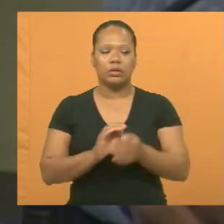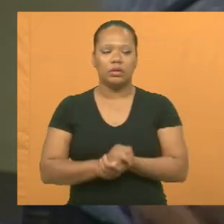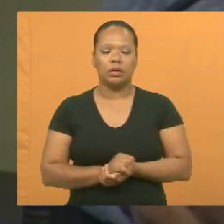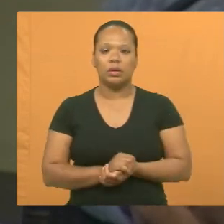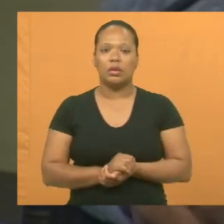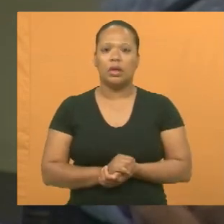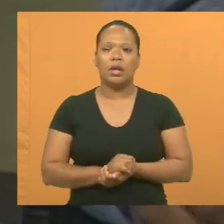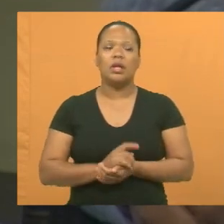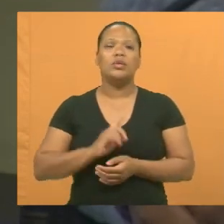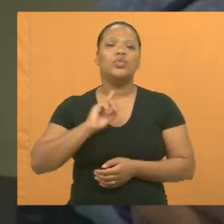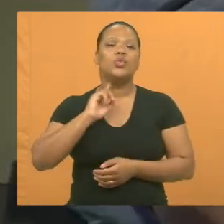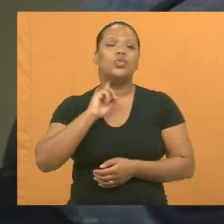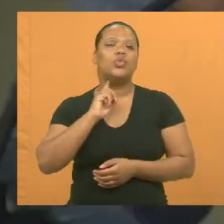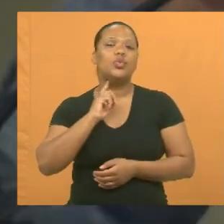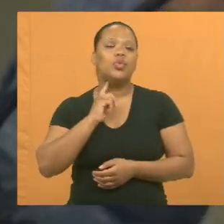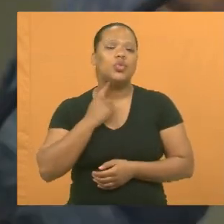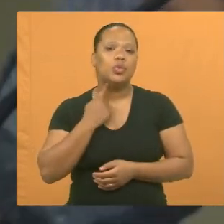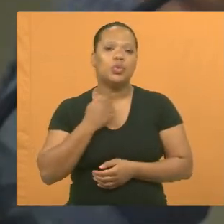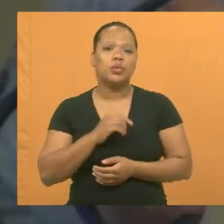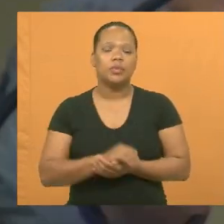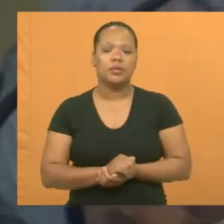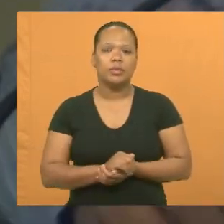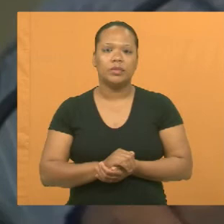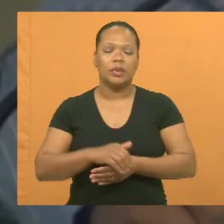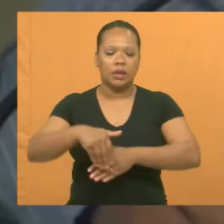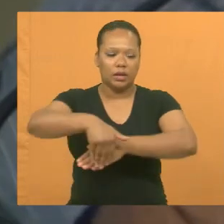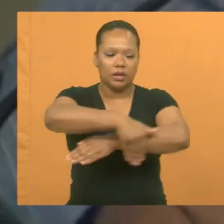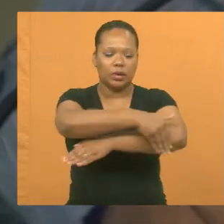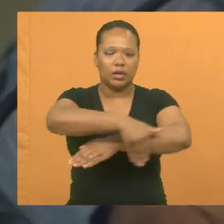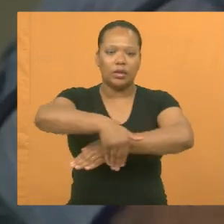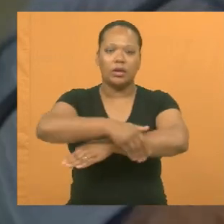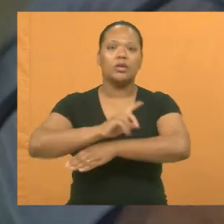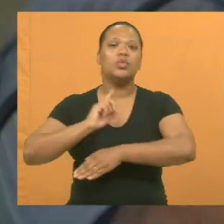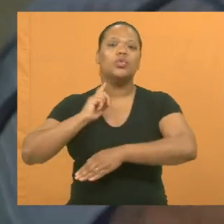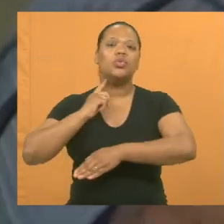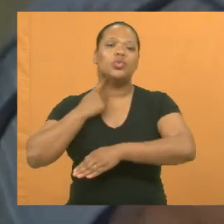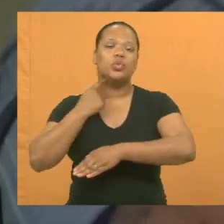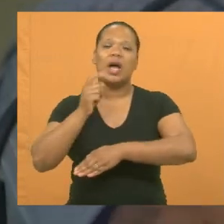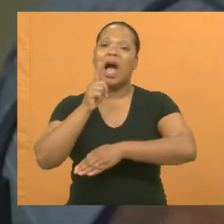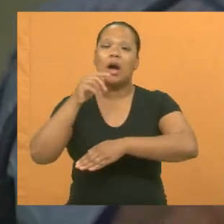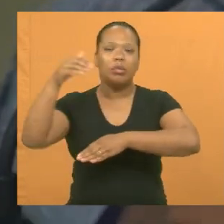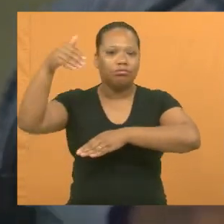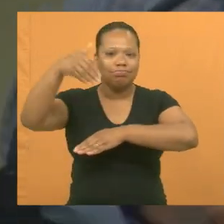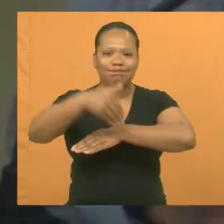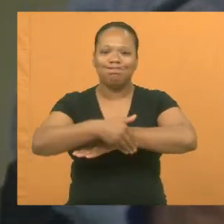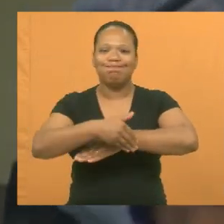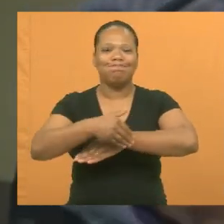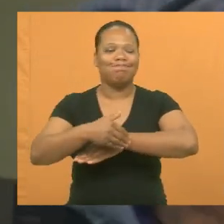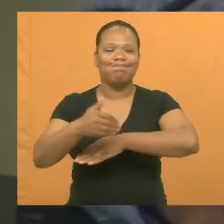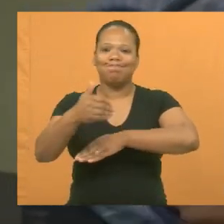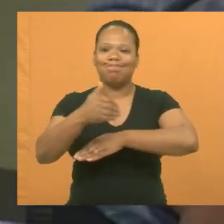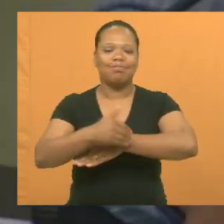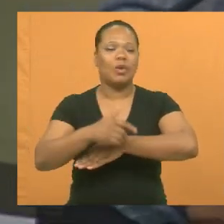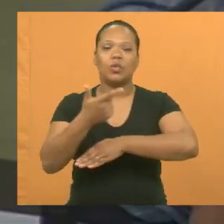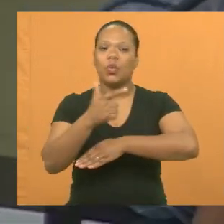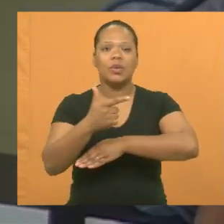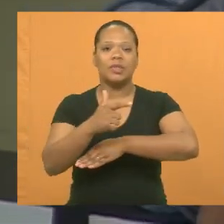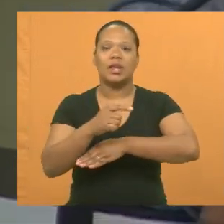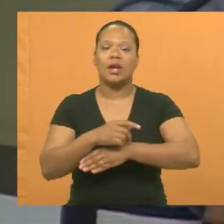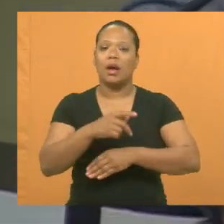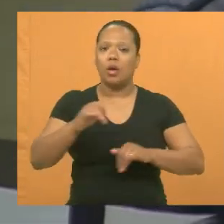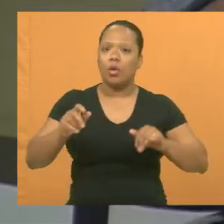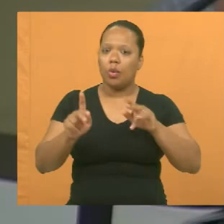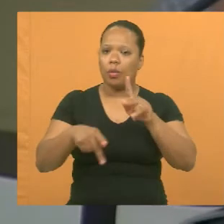lá entupida lá. Entendeu? Rede de esgoto não, é da galeria. E aí eu digo para vocês, o povo sofre por